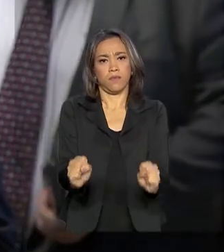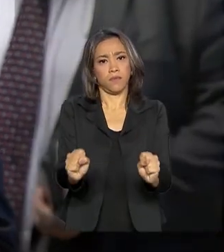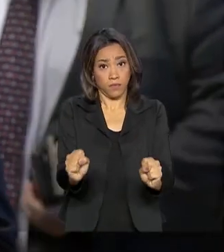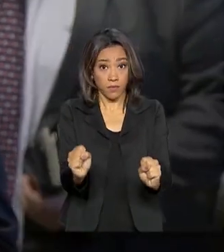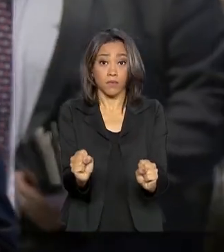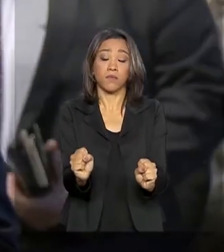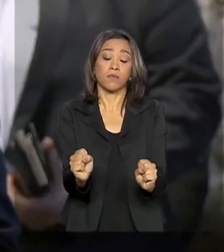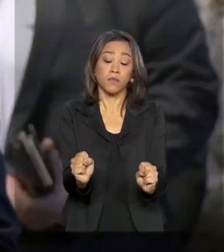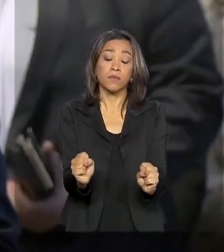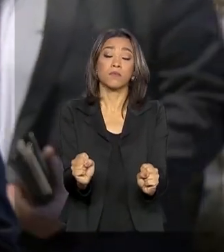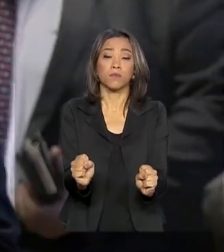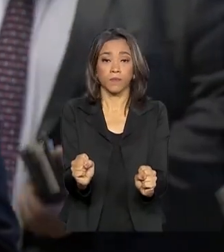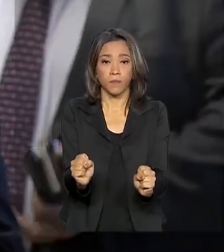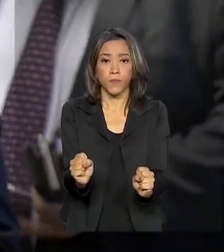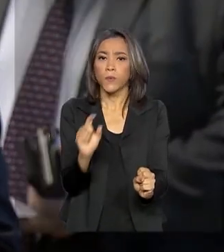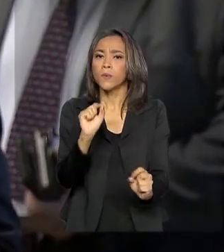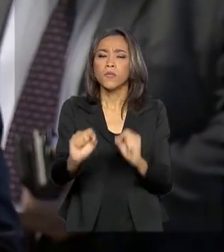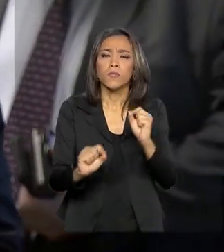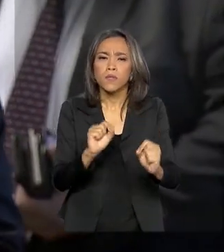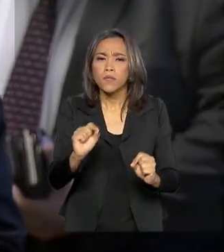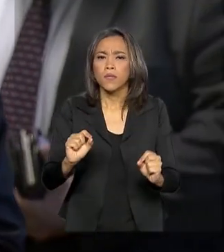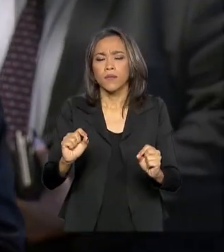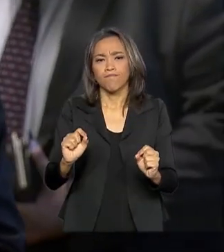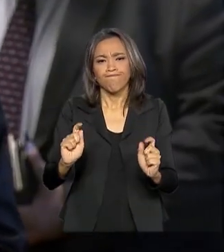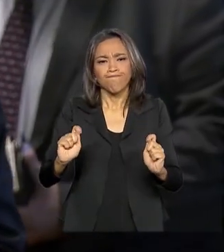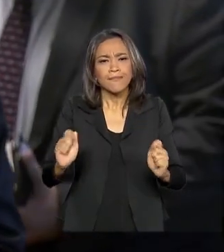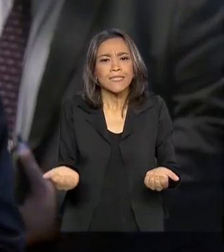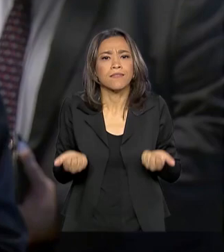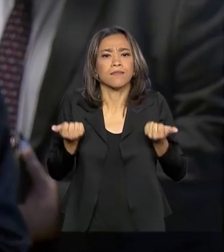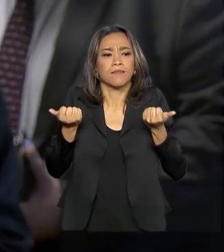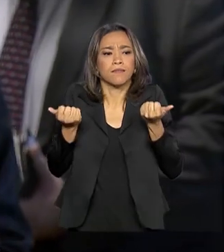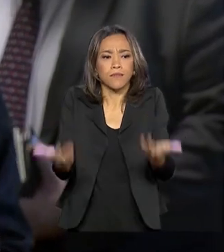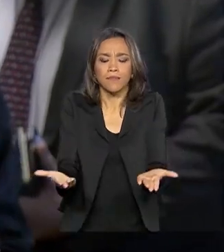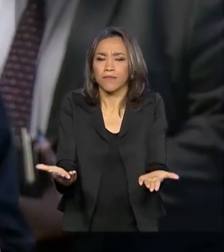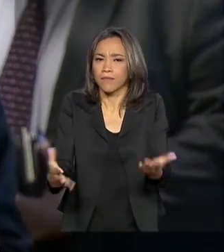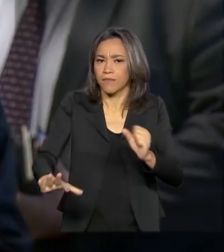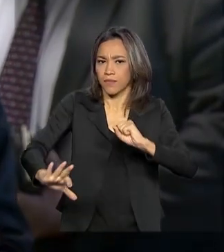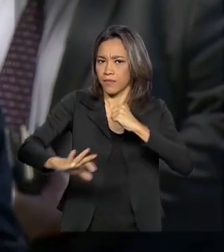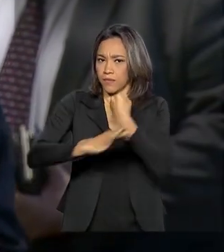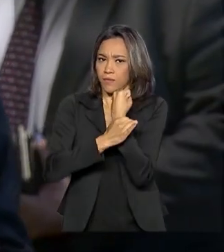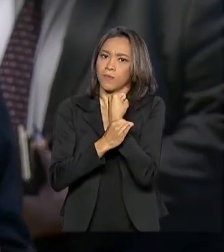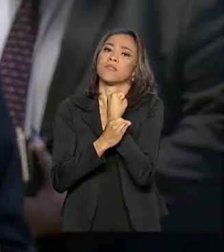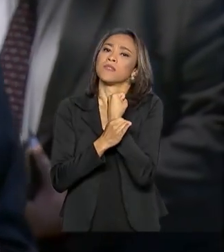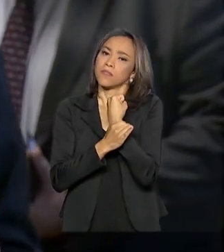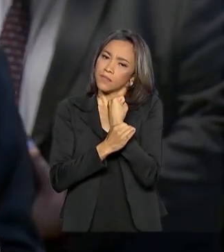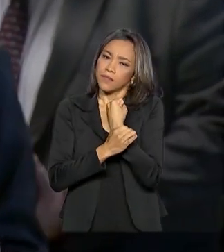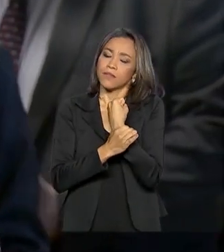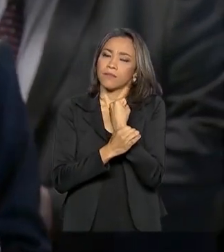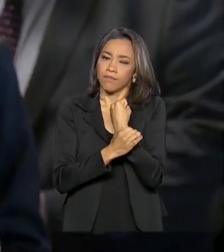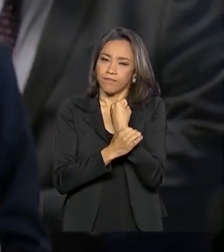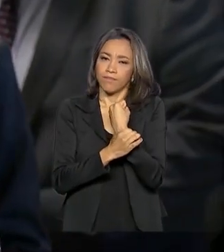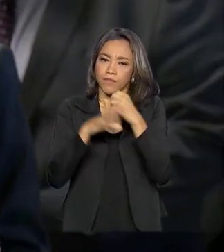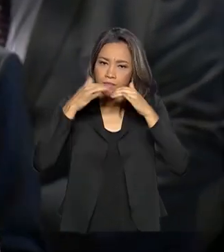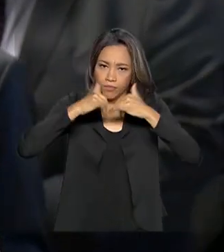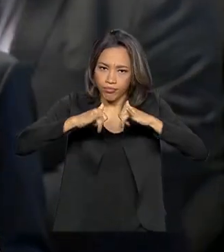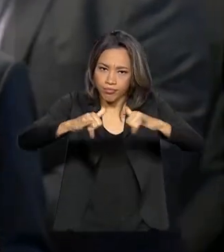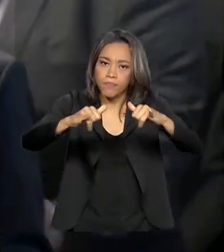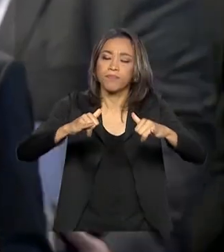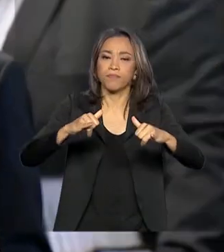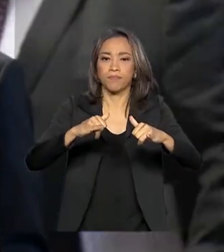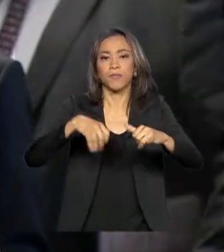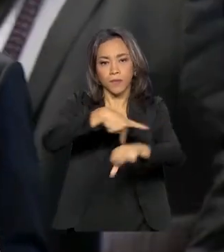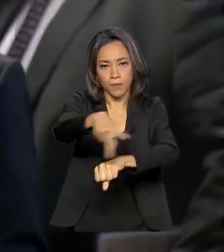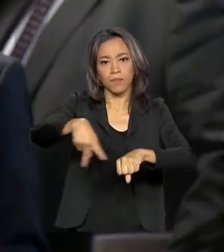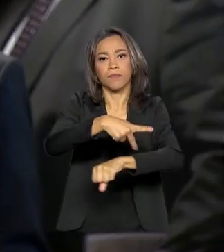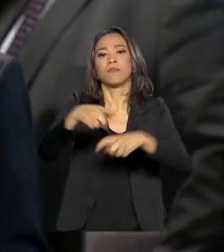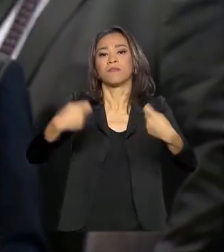proporcionar a segurança energética que o nosso país precisa